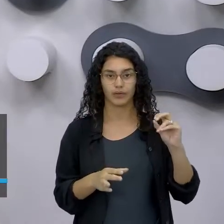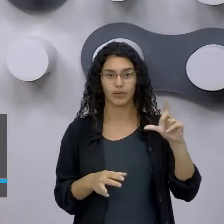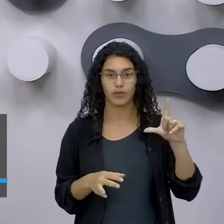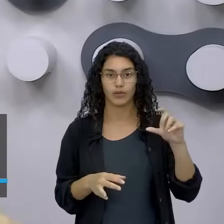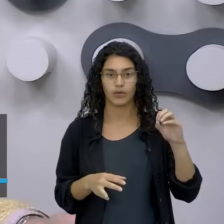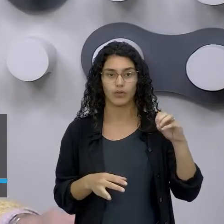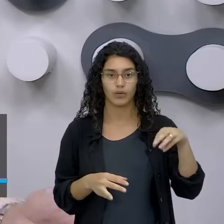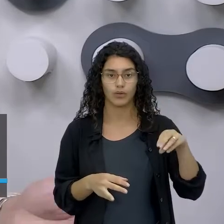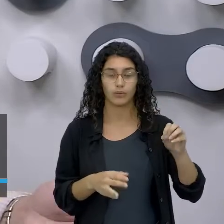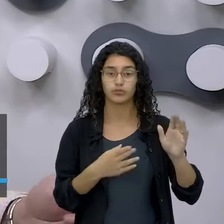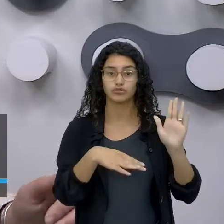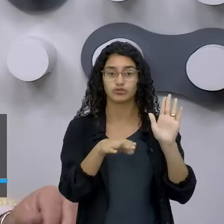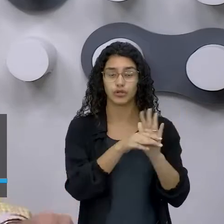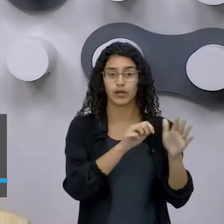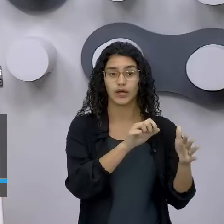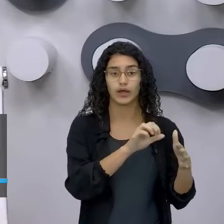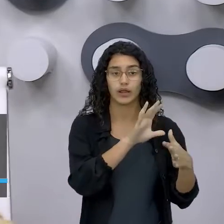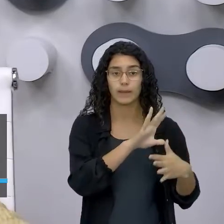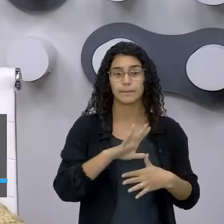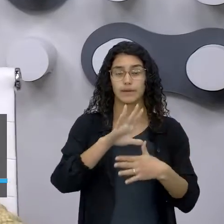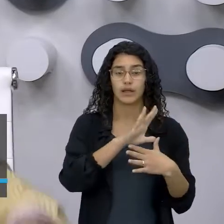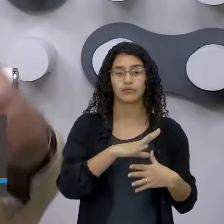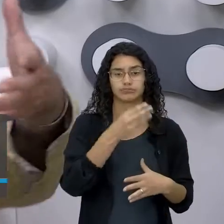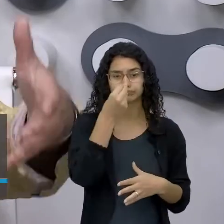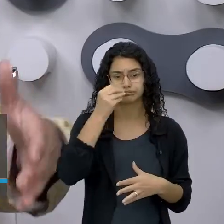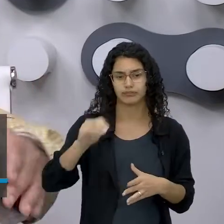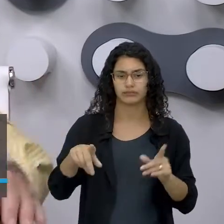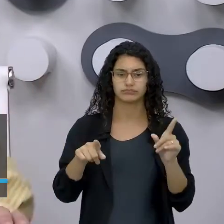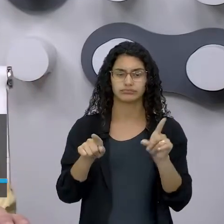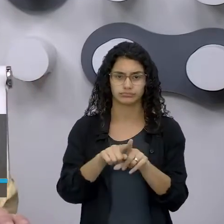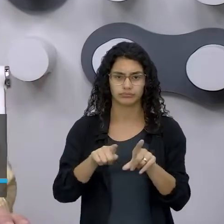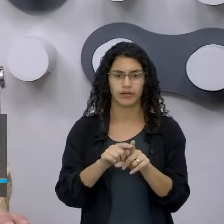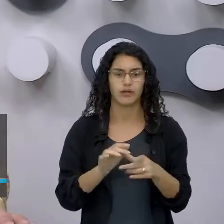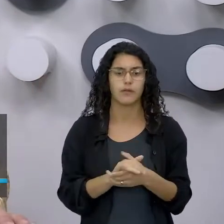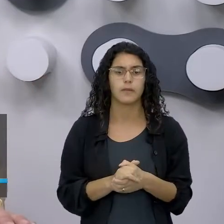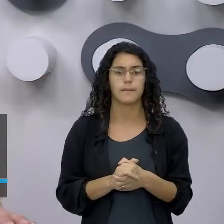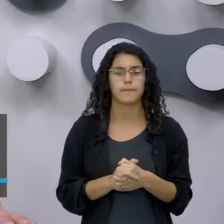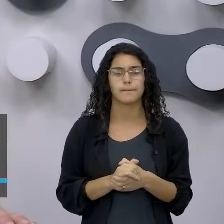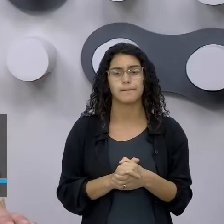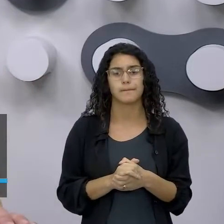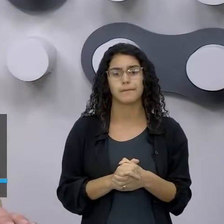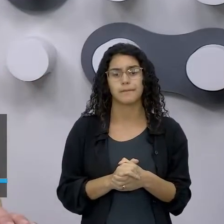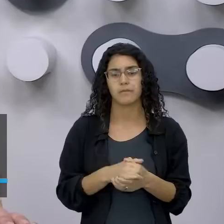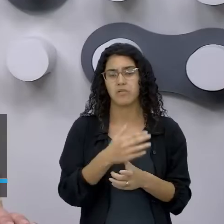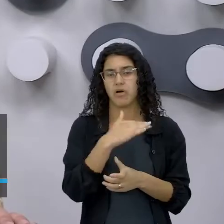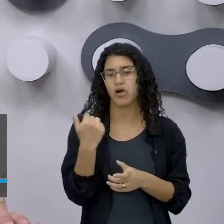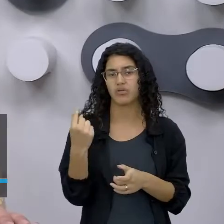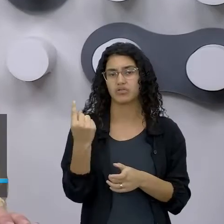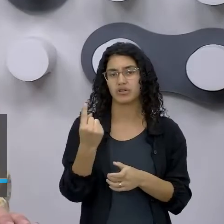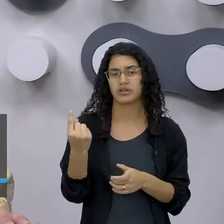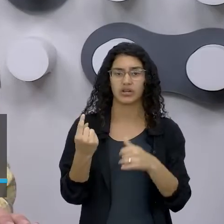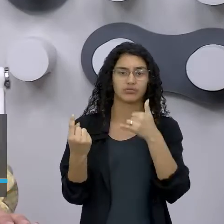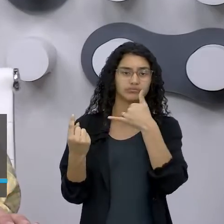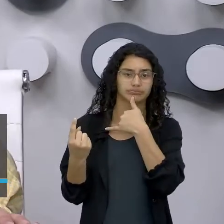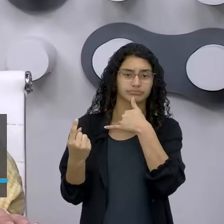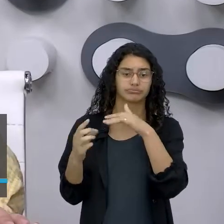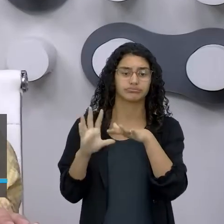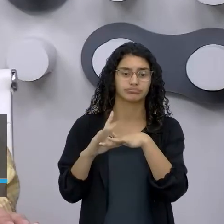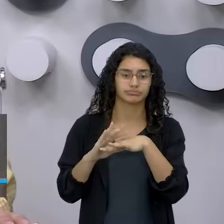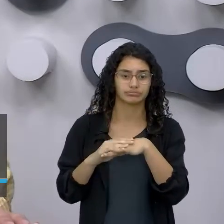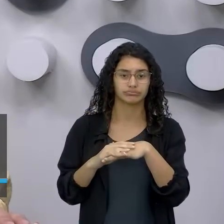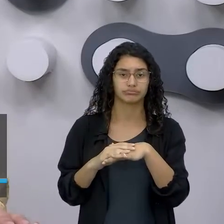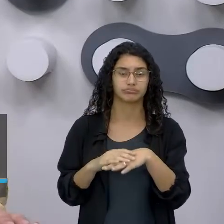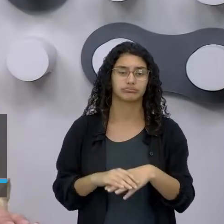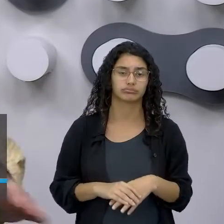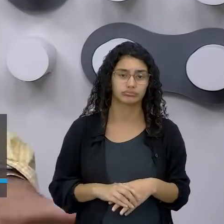América, embora ele ignorasse isso, morreu. Falido, isolado, triste, doente,